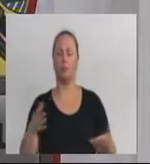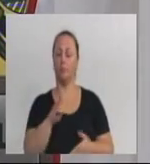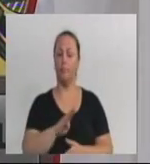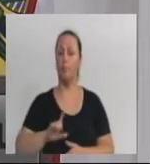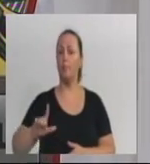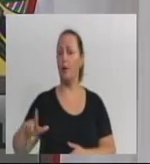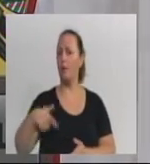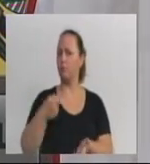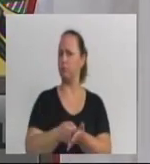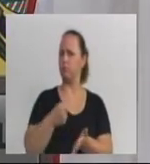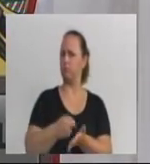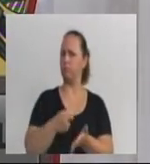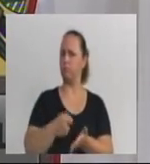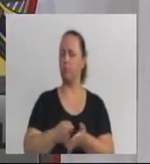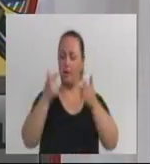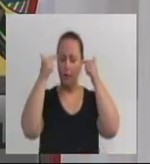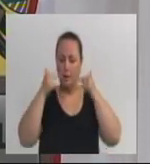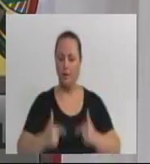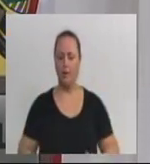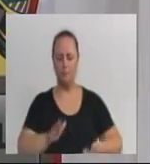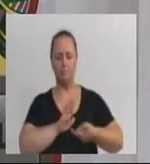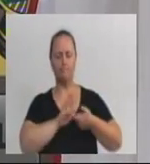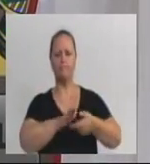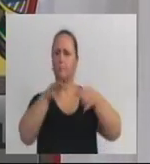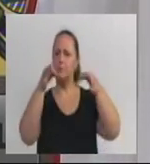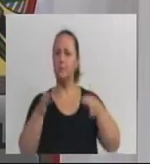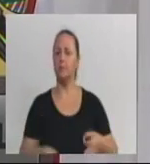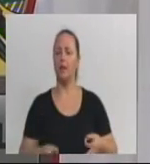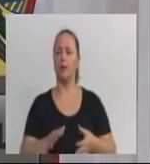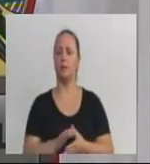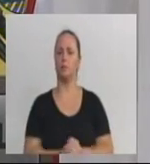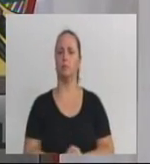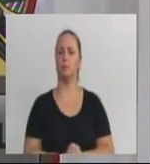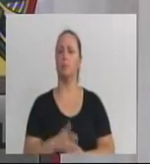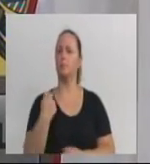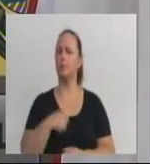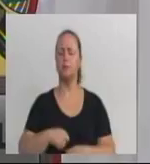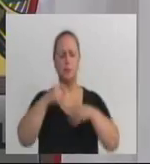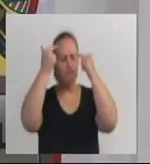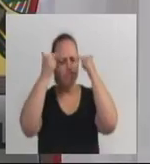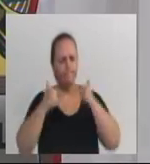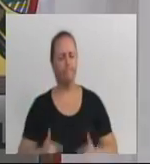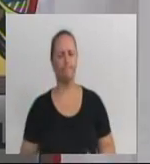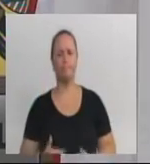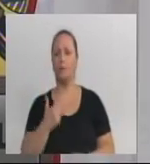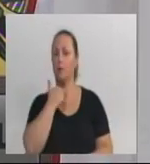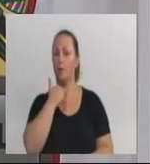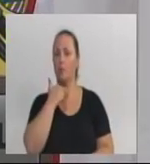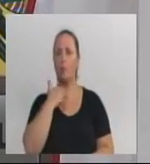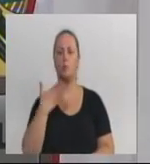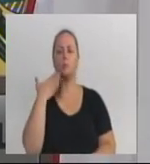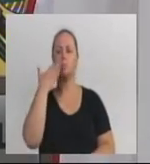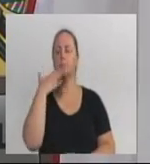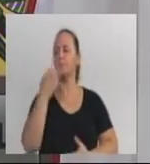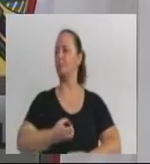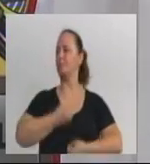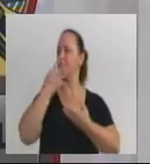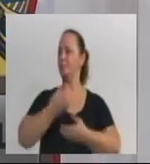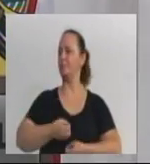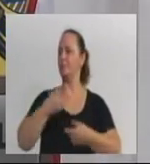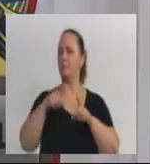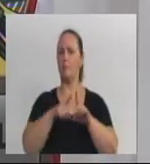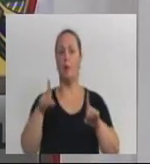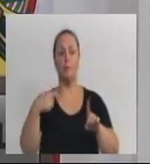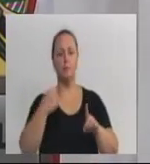com a transparência na integralidade. É isto, transparência, não dá para discursar, tem que praticar, e por vezes